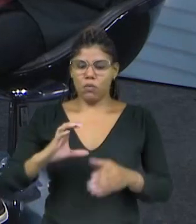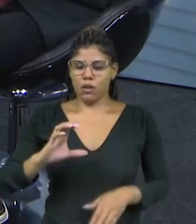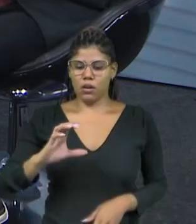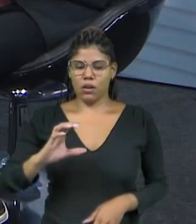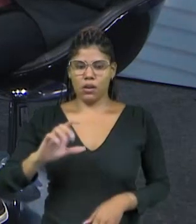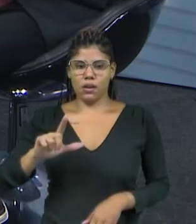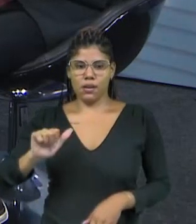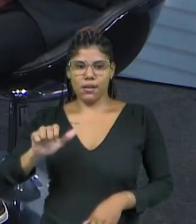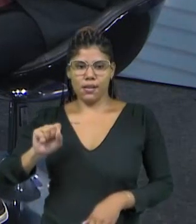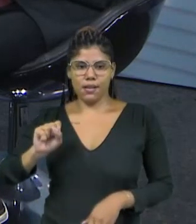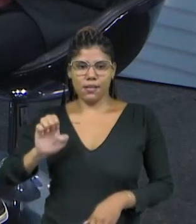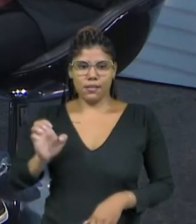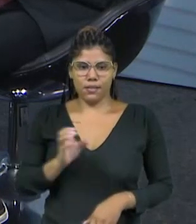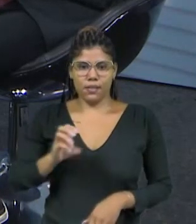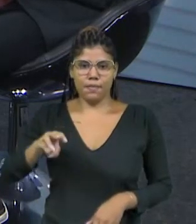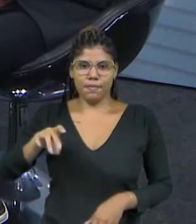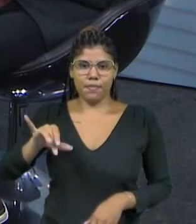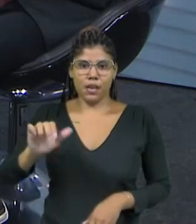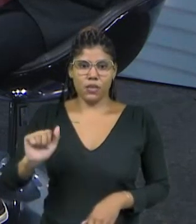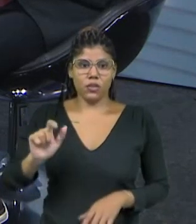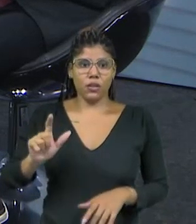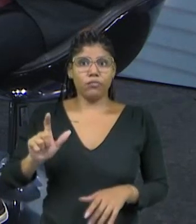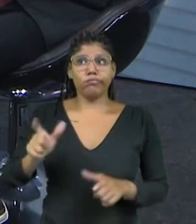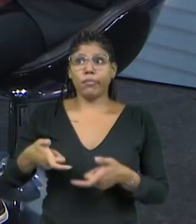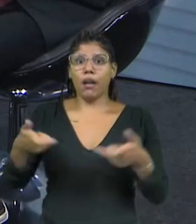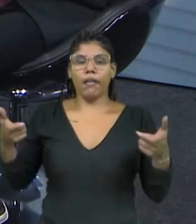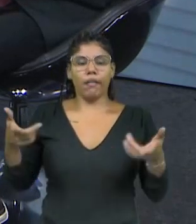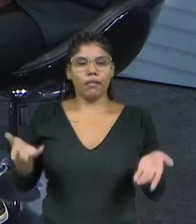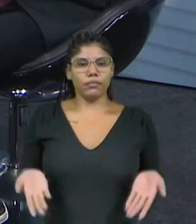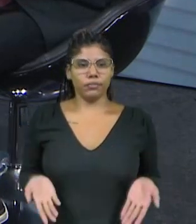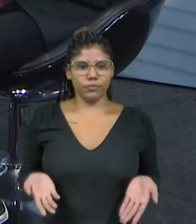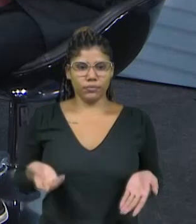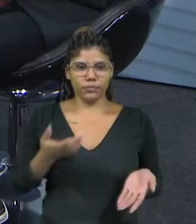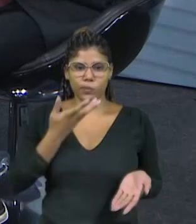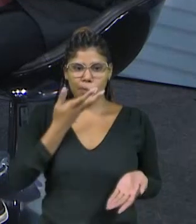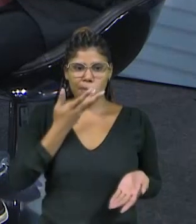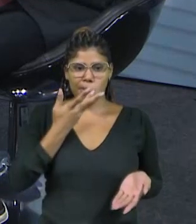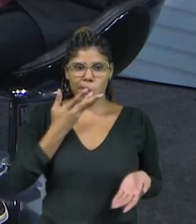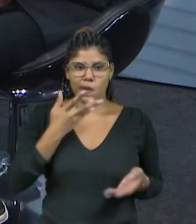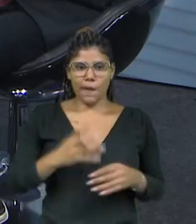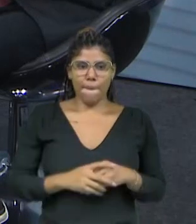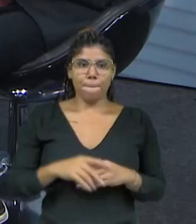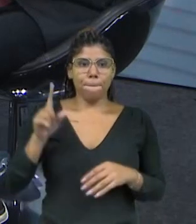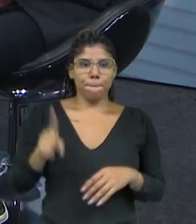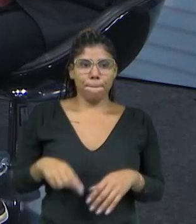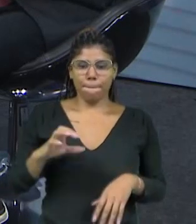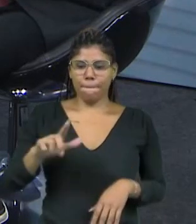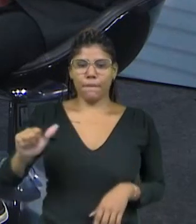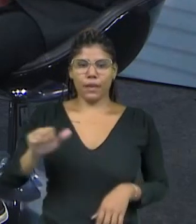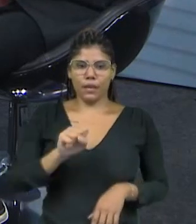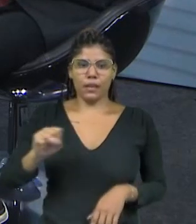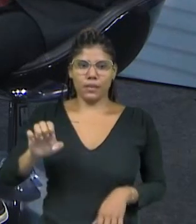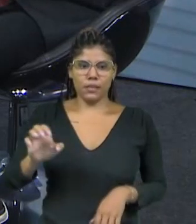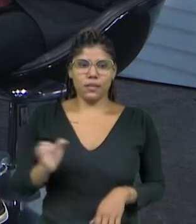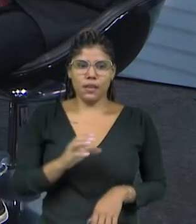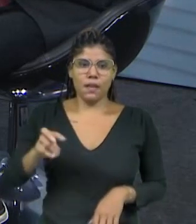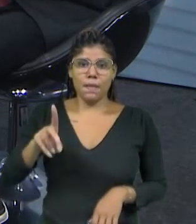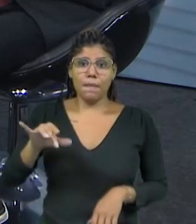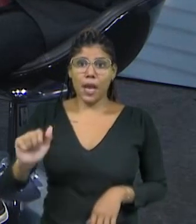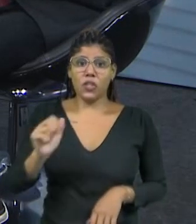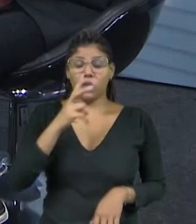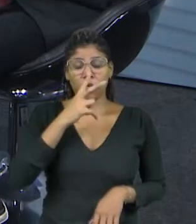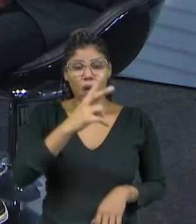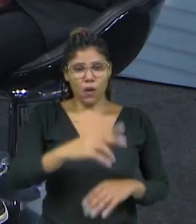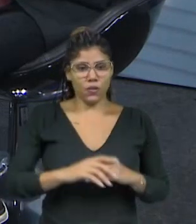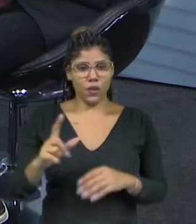temos. Certo? Não são nem tão ricos, mas é uma classe média muito maior. Certo? E é o que a gente tem